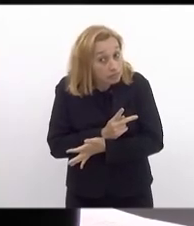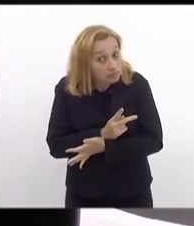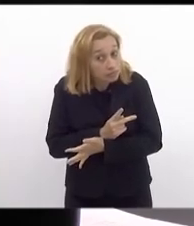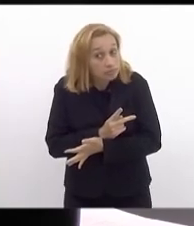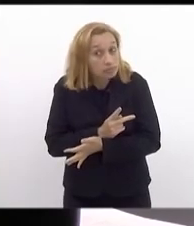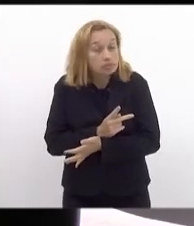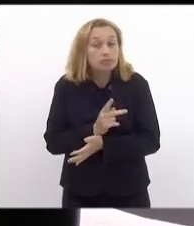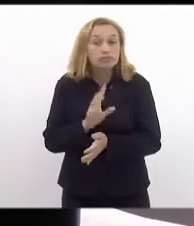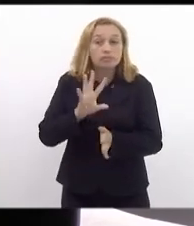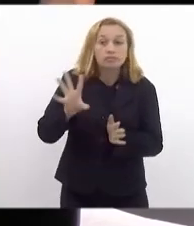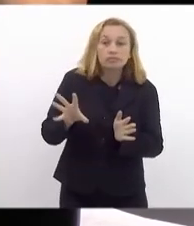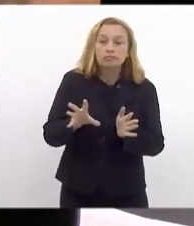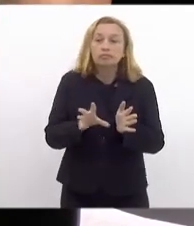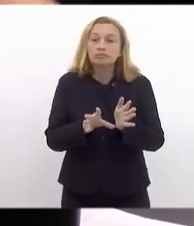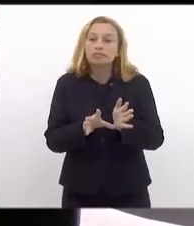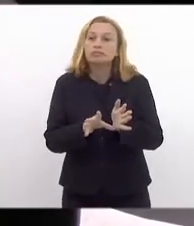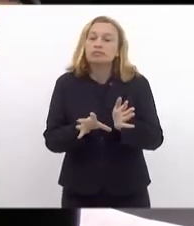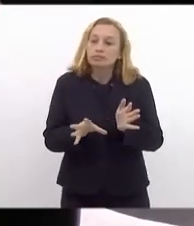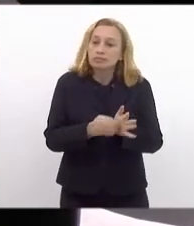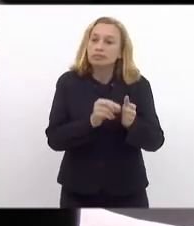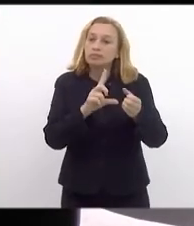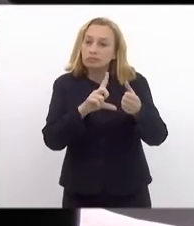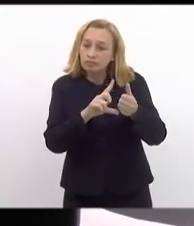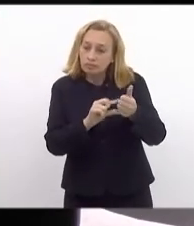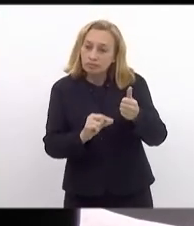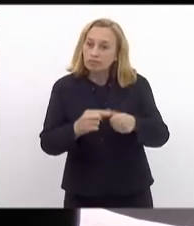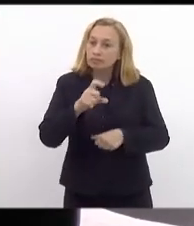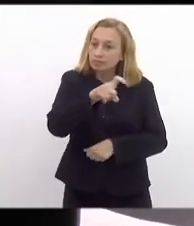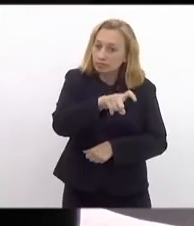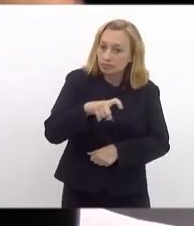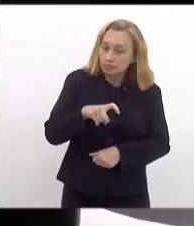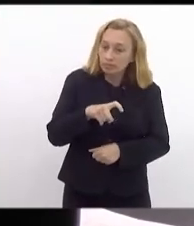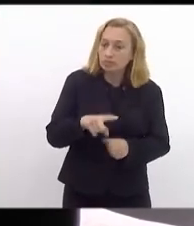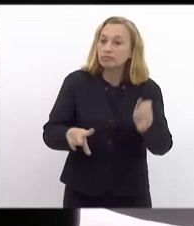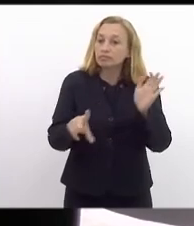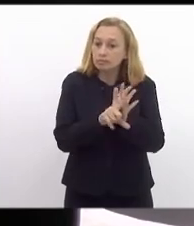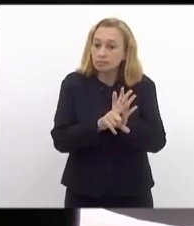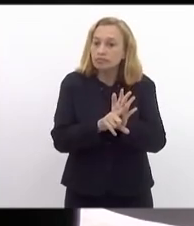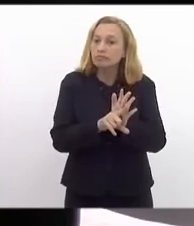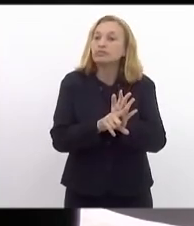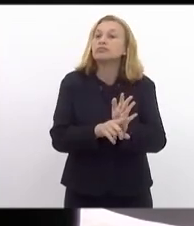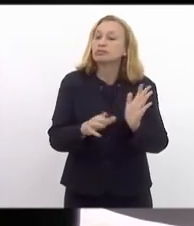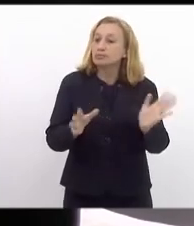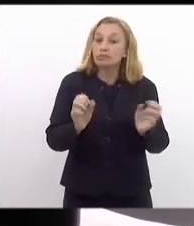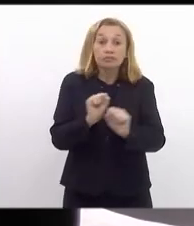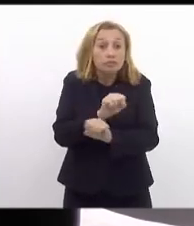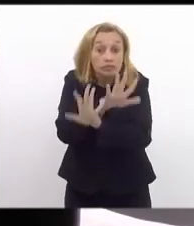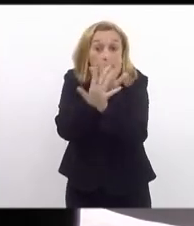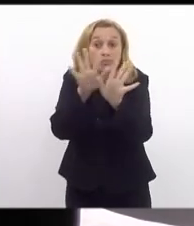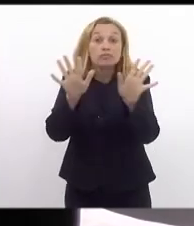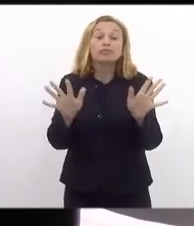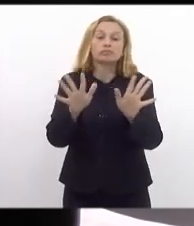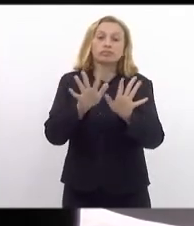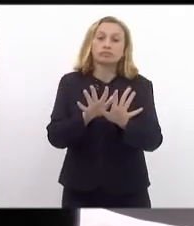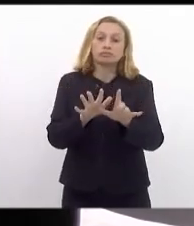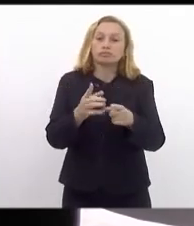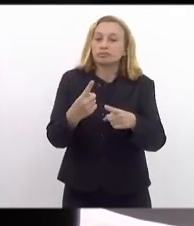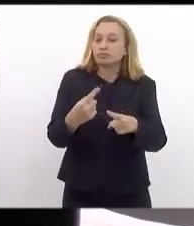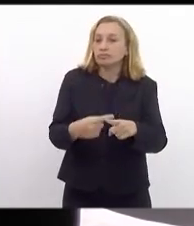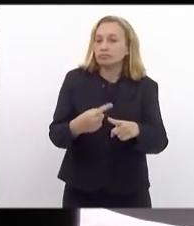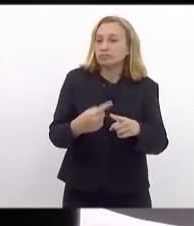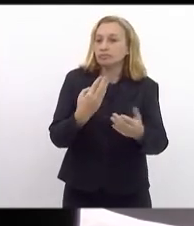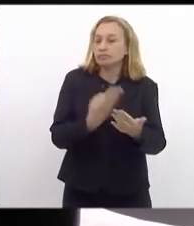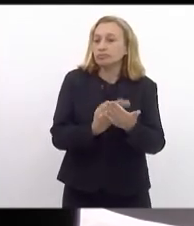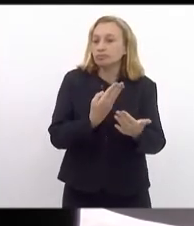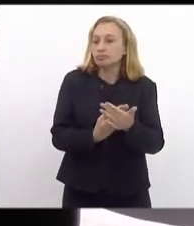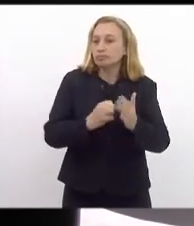aprovado botar no artigo o x da presente lei porque a gente fica claríssimo o que que é o